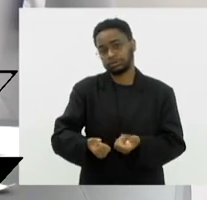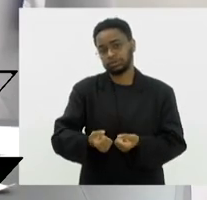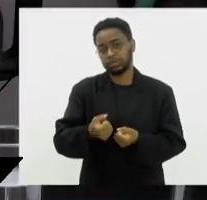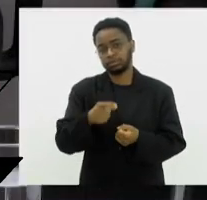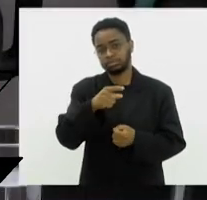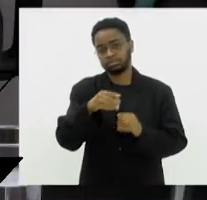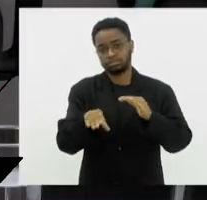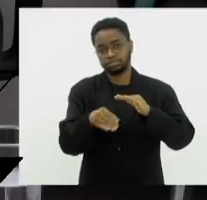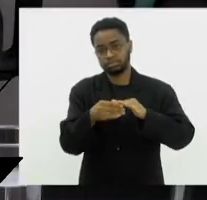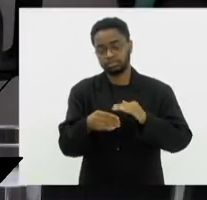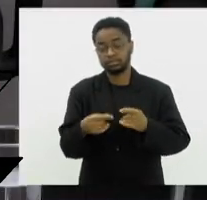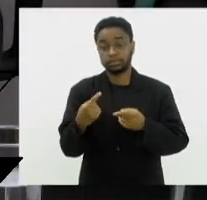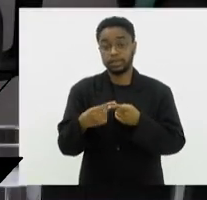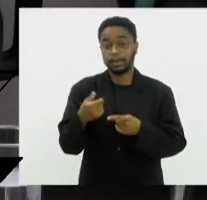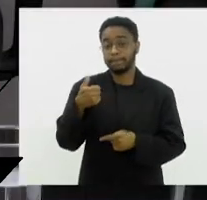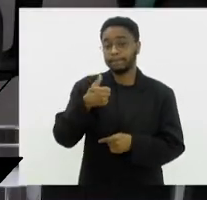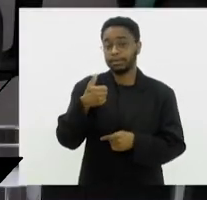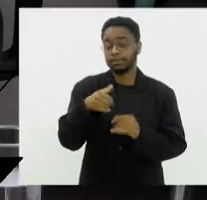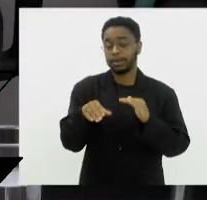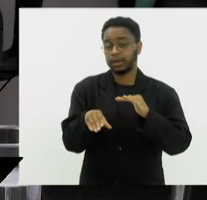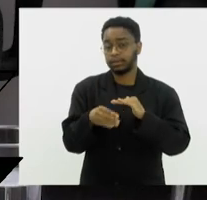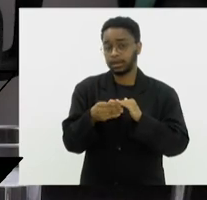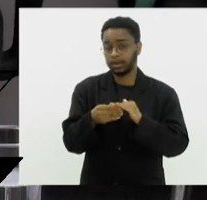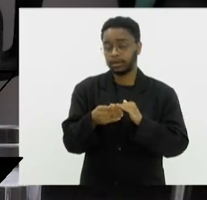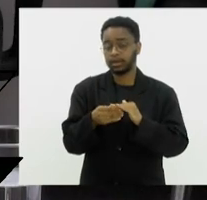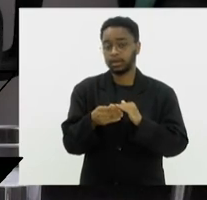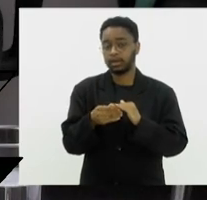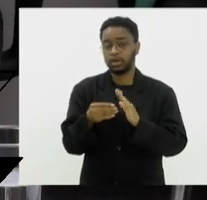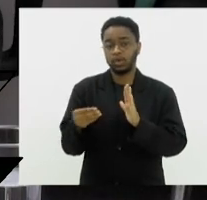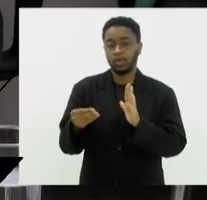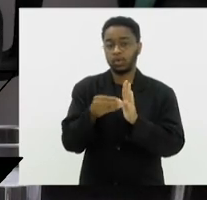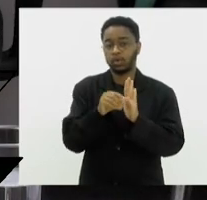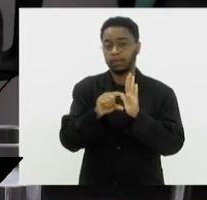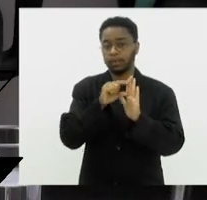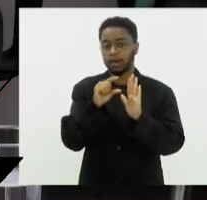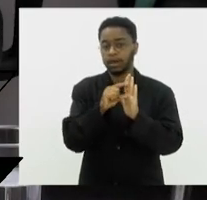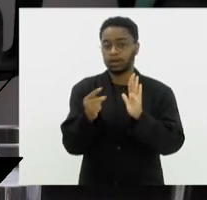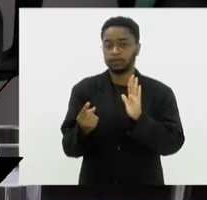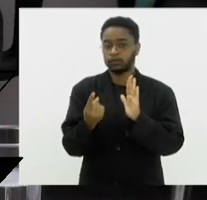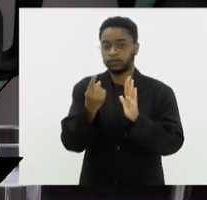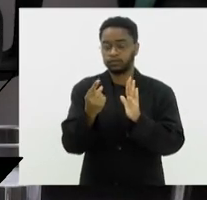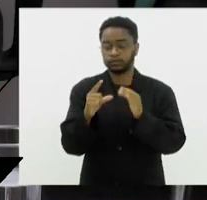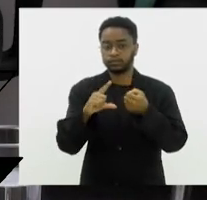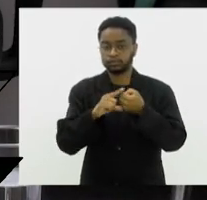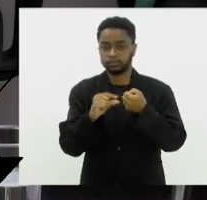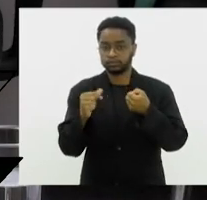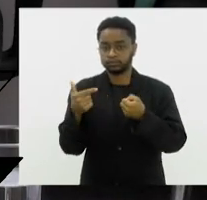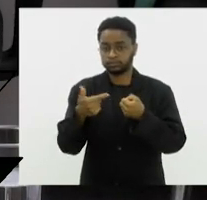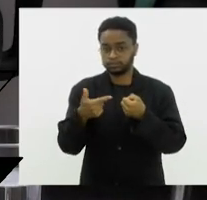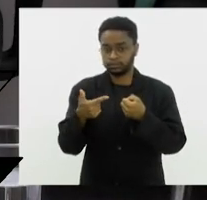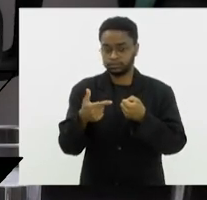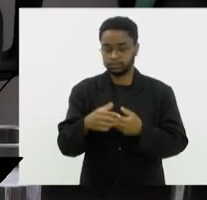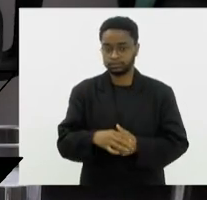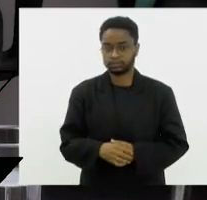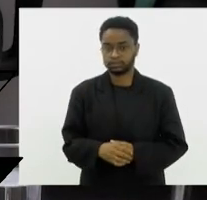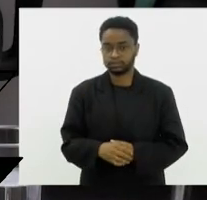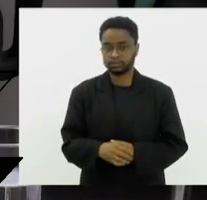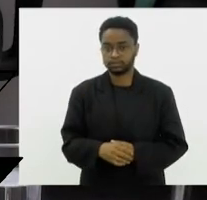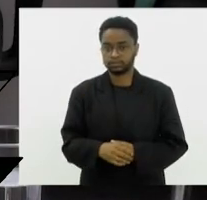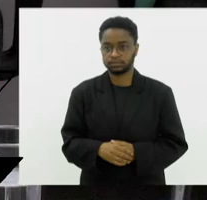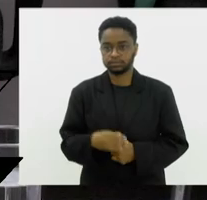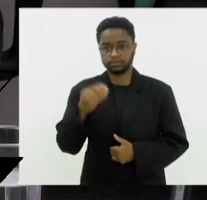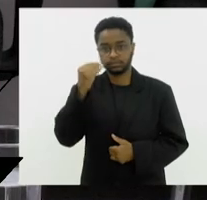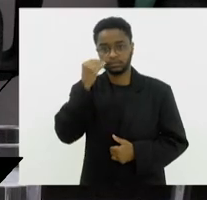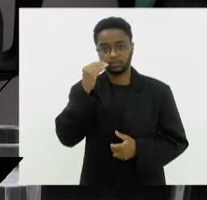Olha só, a primeira emenda é acrescentando um parágrafo único ao artigo 2º para